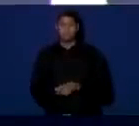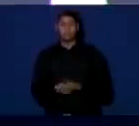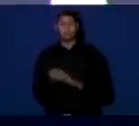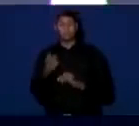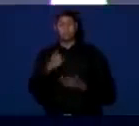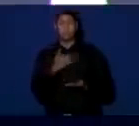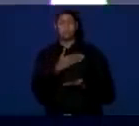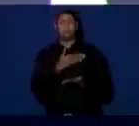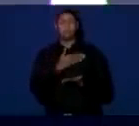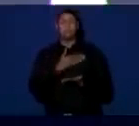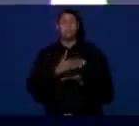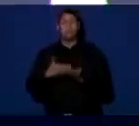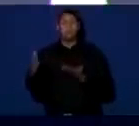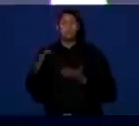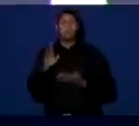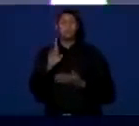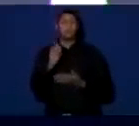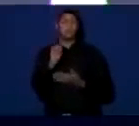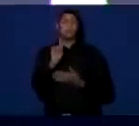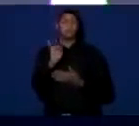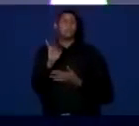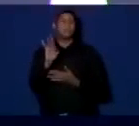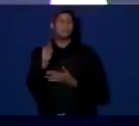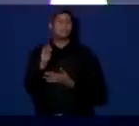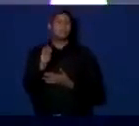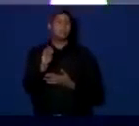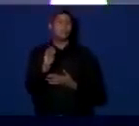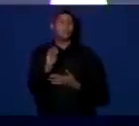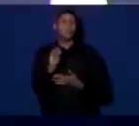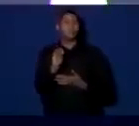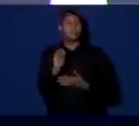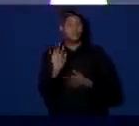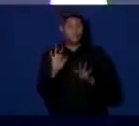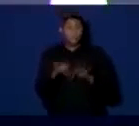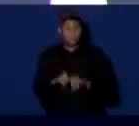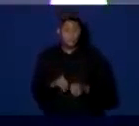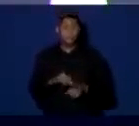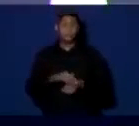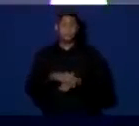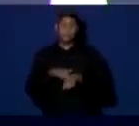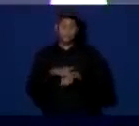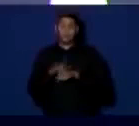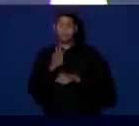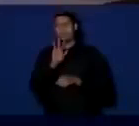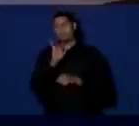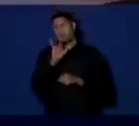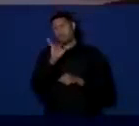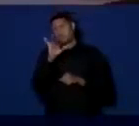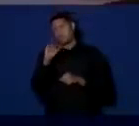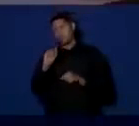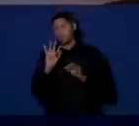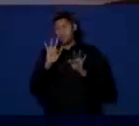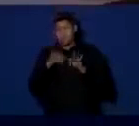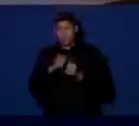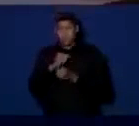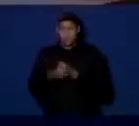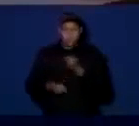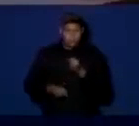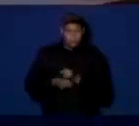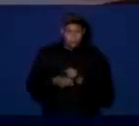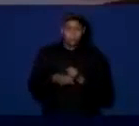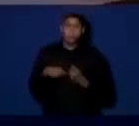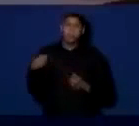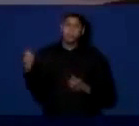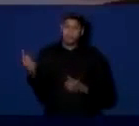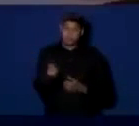Eu vou começar, Rogério, por onde foi o final da minha conversa com o William. No final do ano,